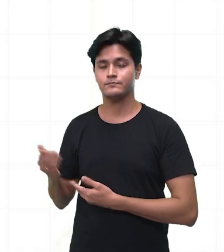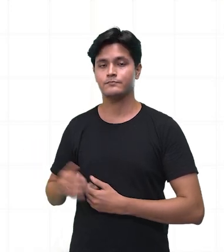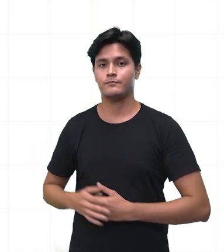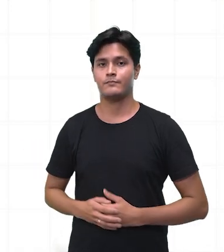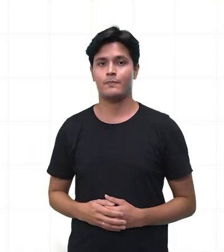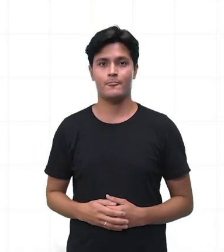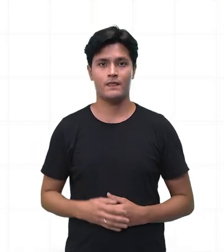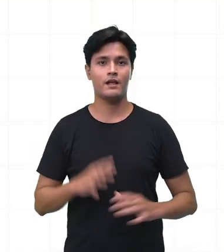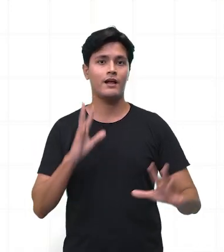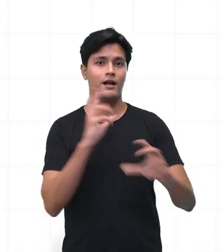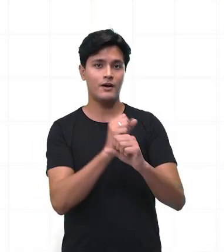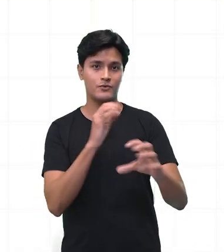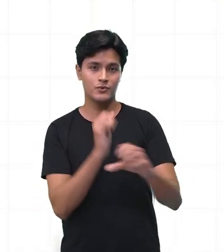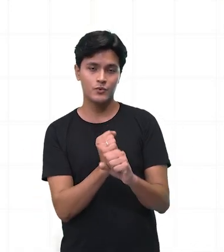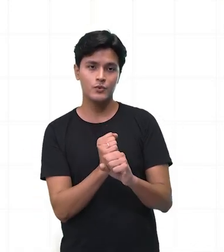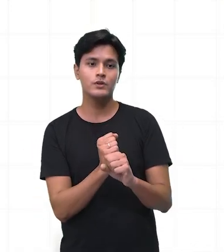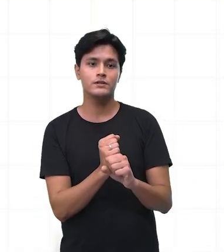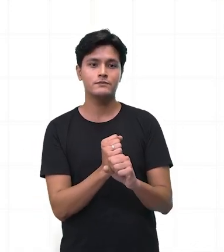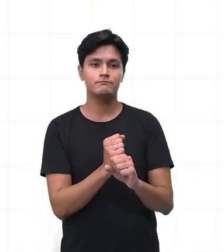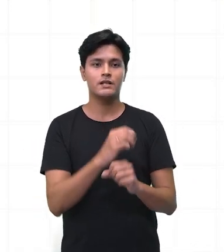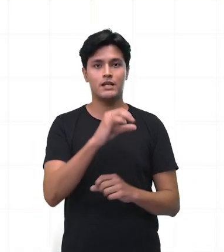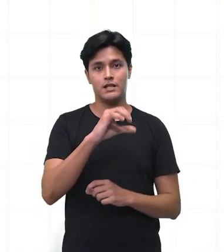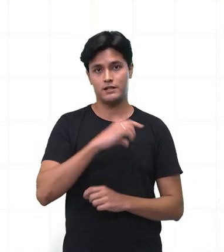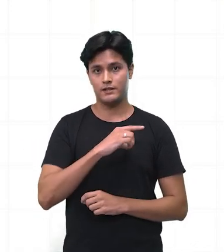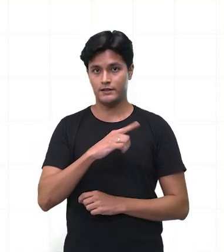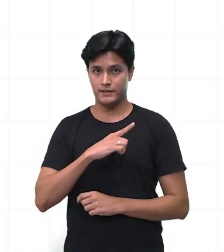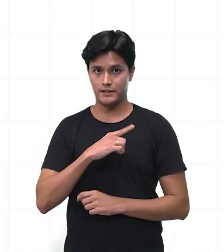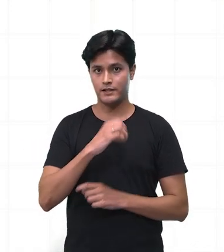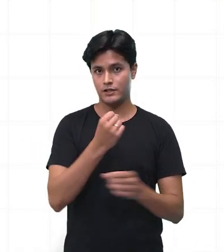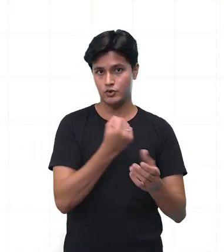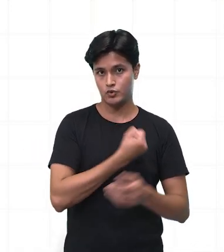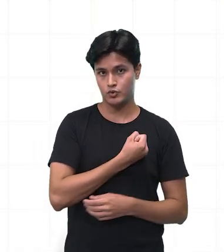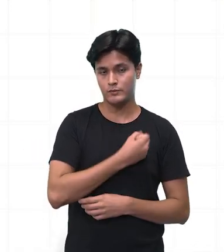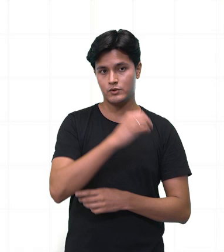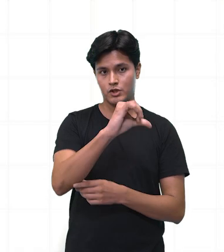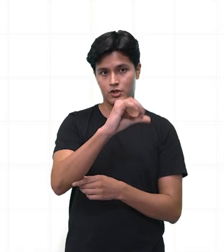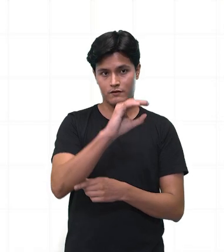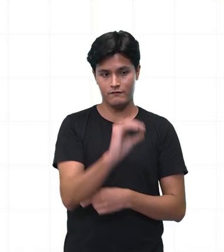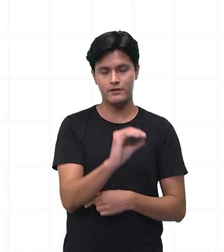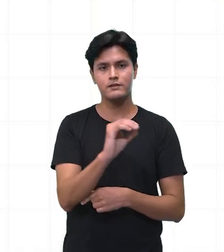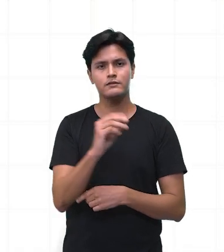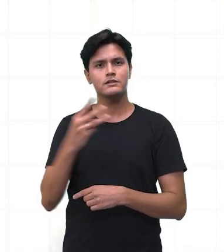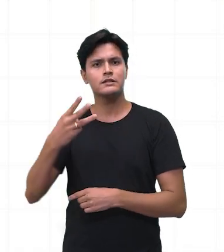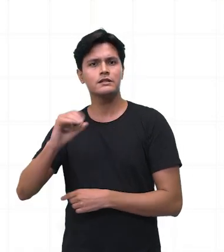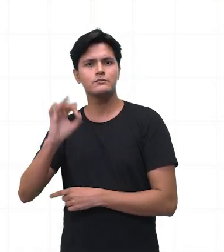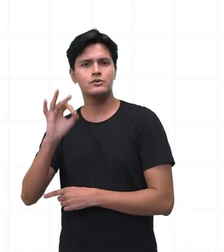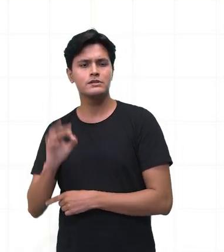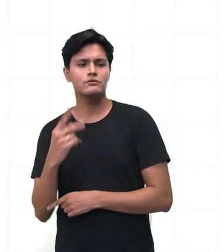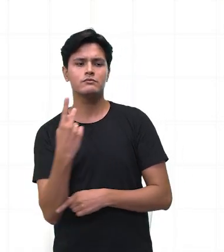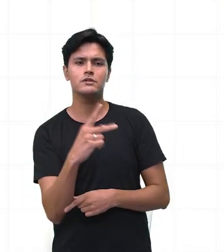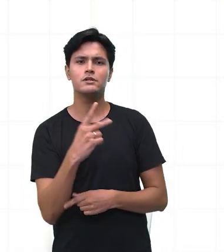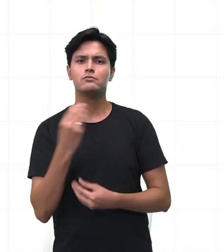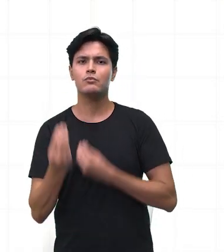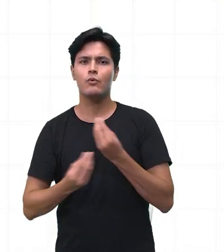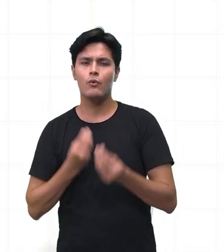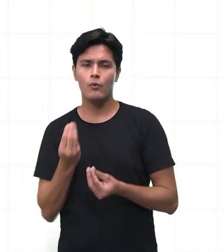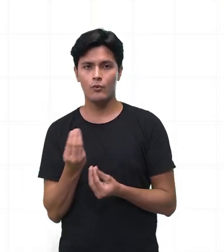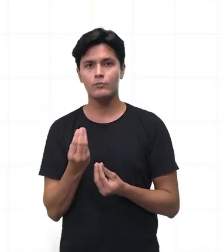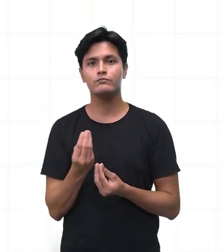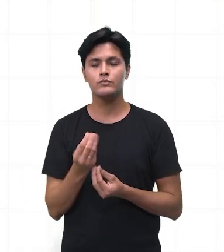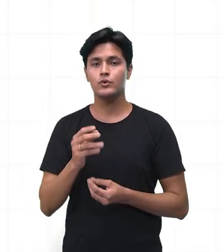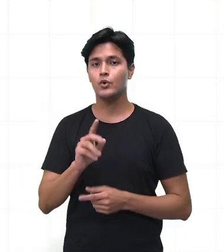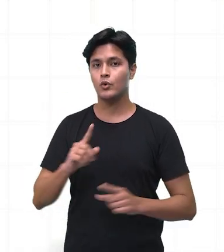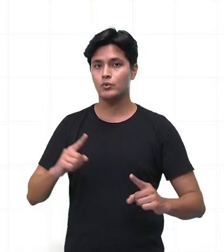Calcule 30% de 90. Então, para usar a regra de 3, que é o que nós iremos utilizar nesse exemplo,